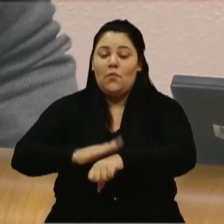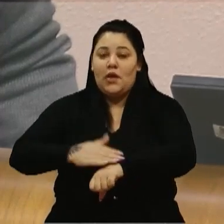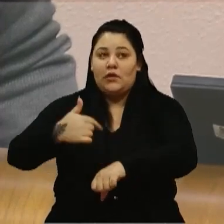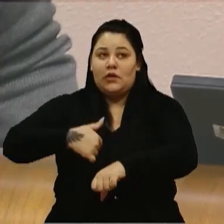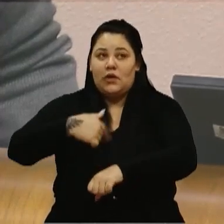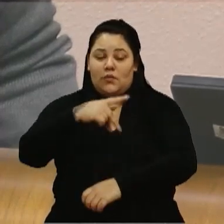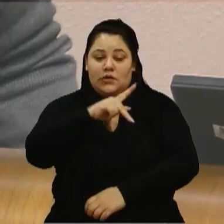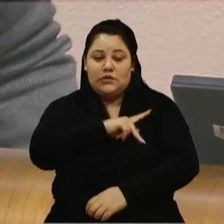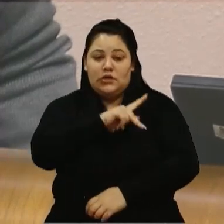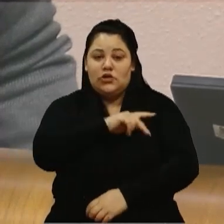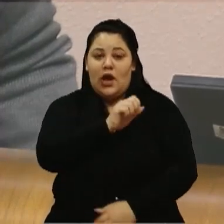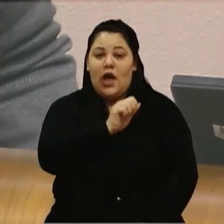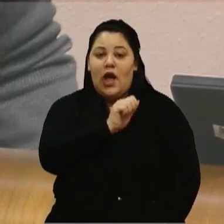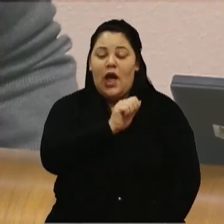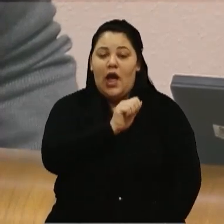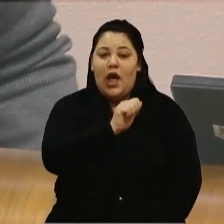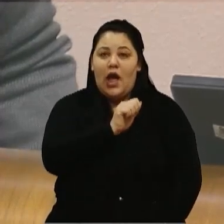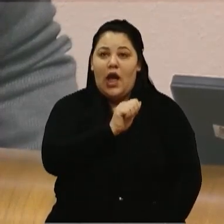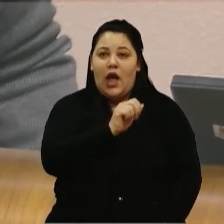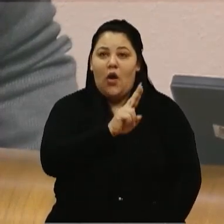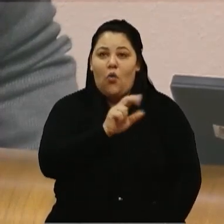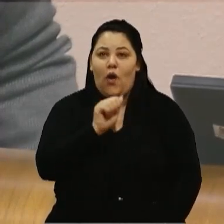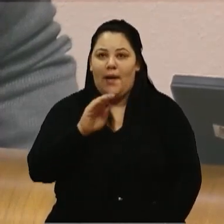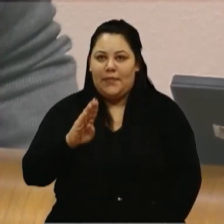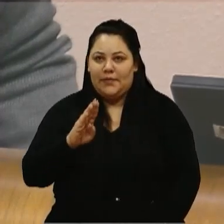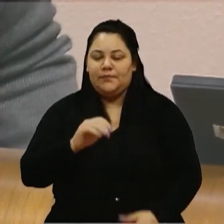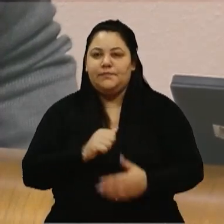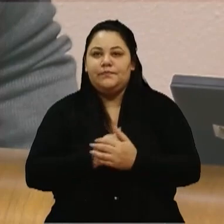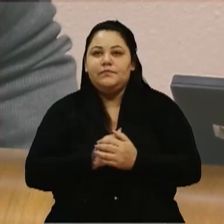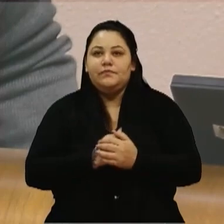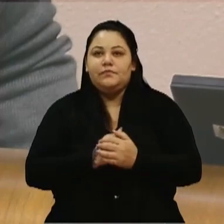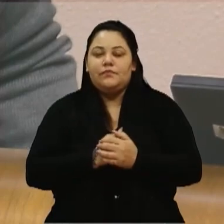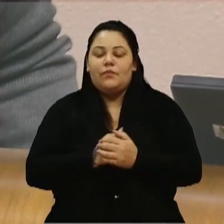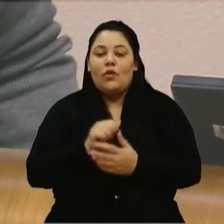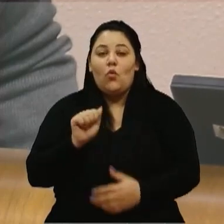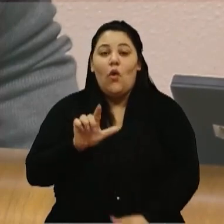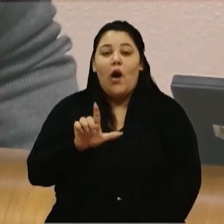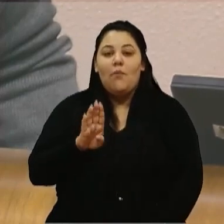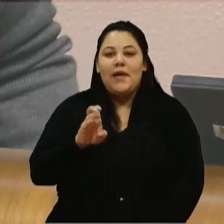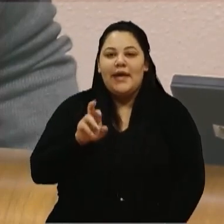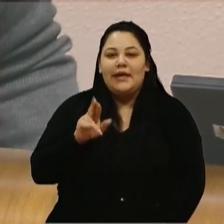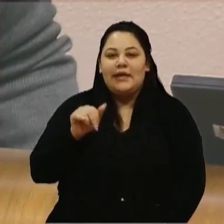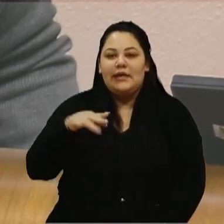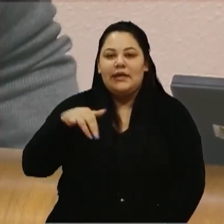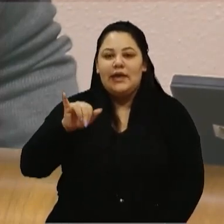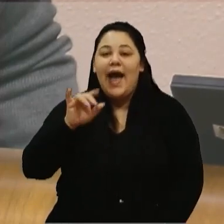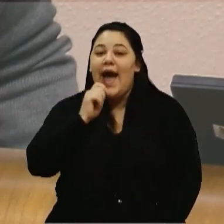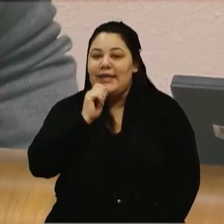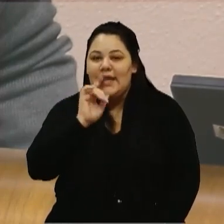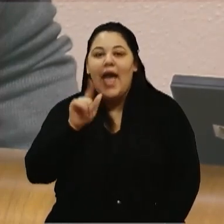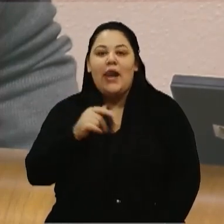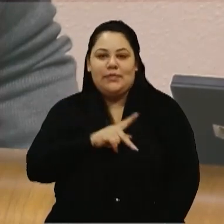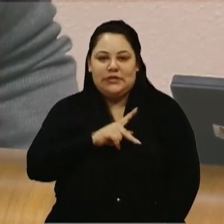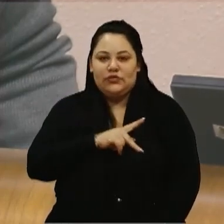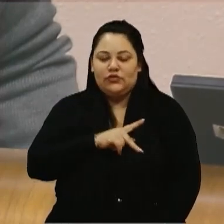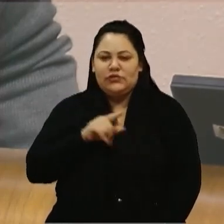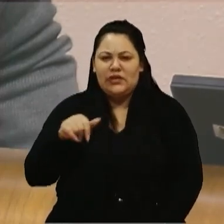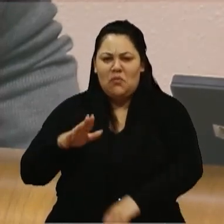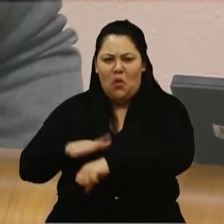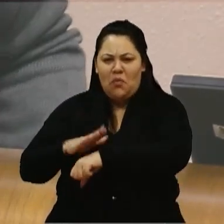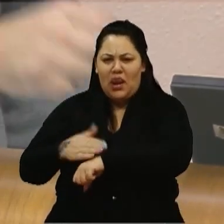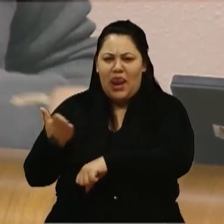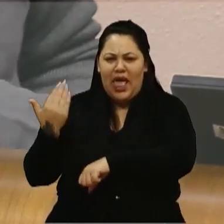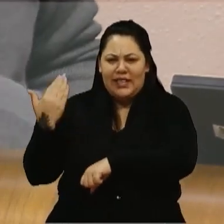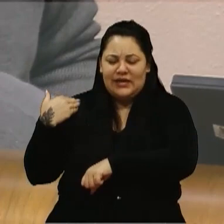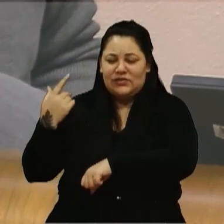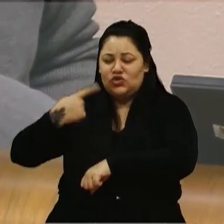O Alberi de Matos ainda era o presidente. E nessa época, nós